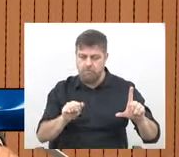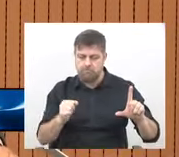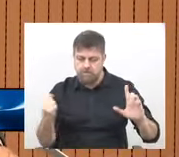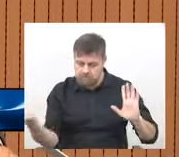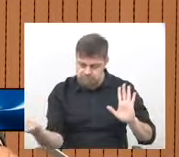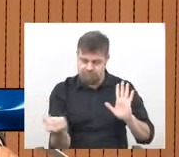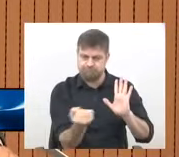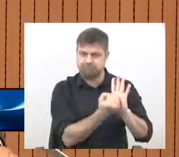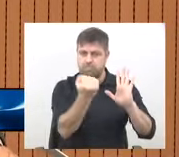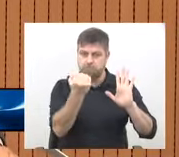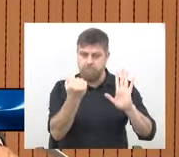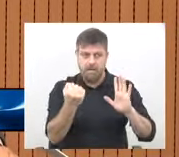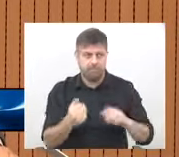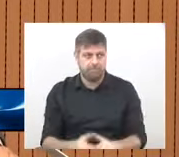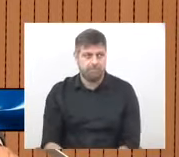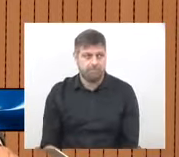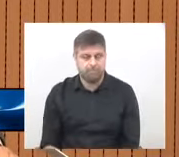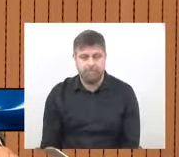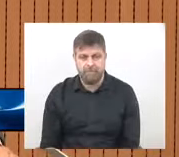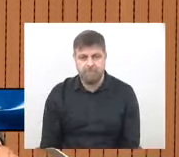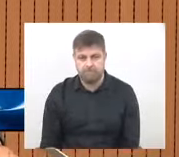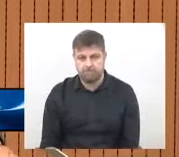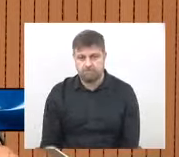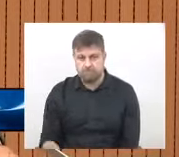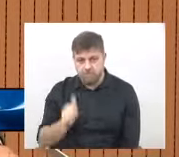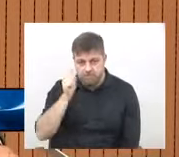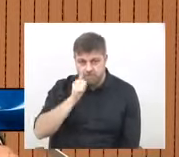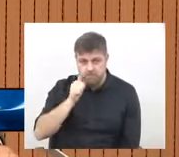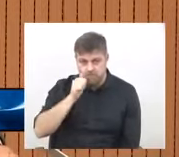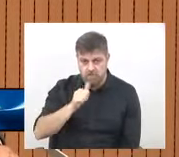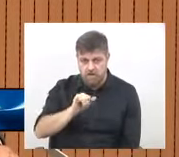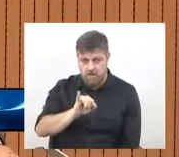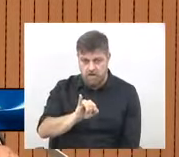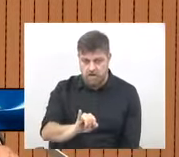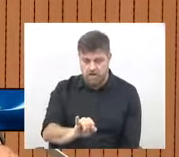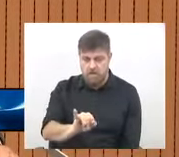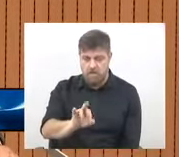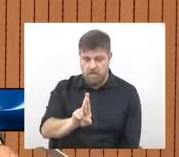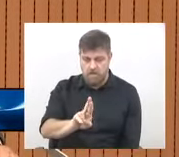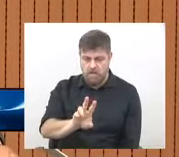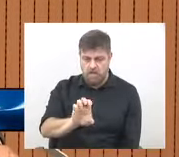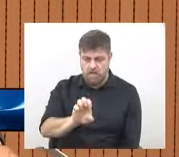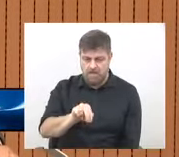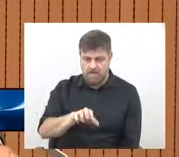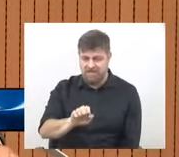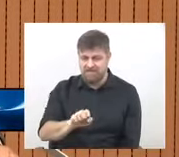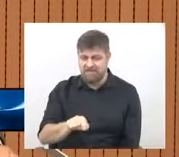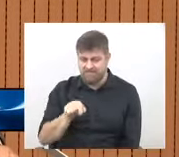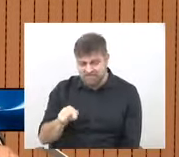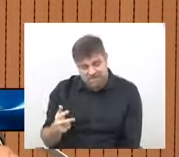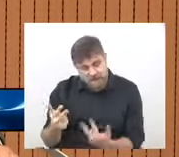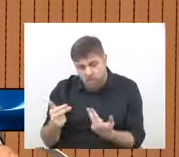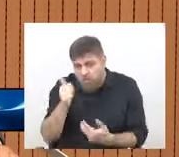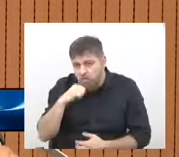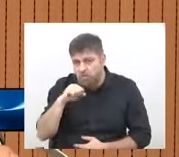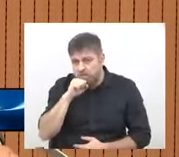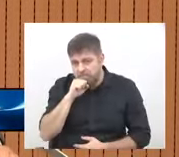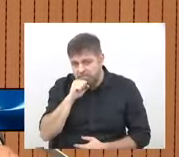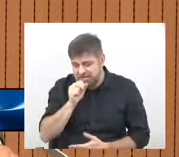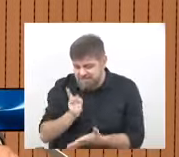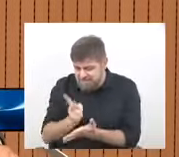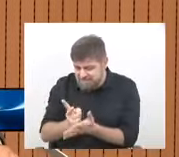nome de José Carlos Bonfá. Dona Irene, mãe nossa, continue junto conosco. Obrigado mais uma